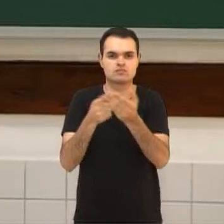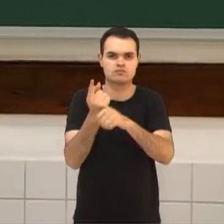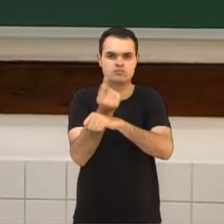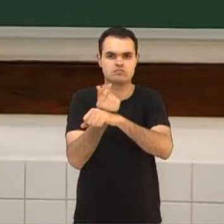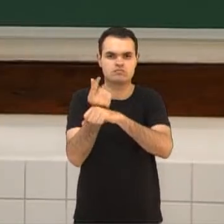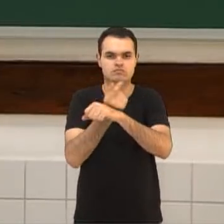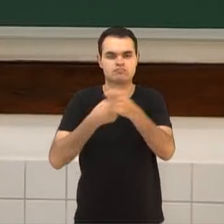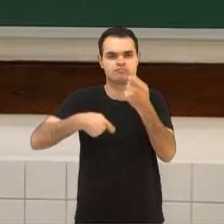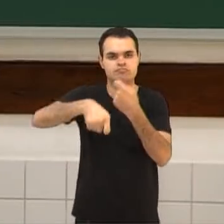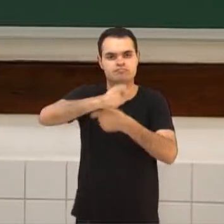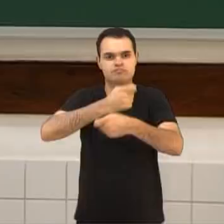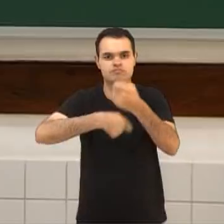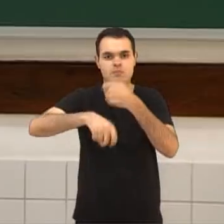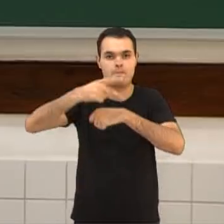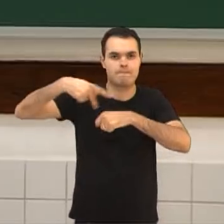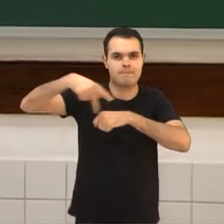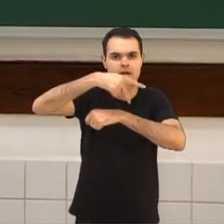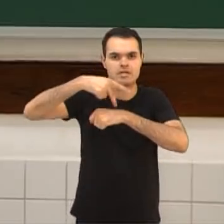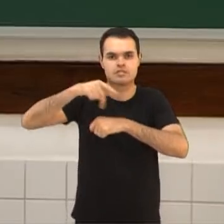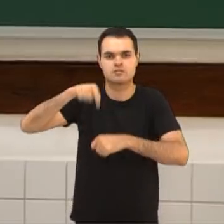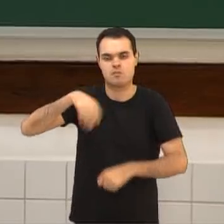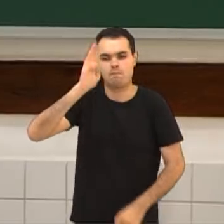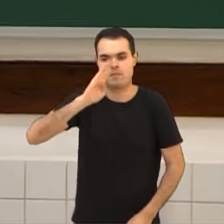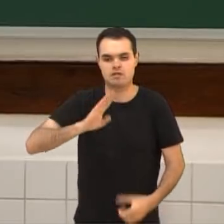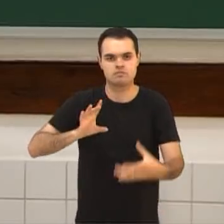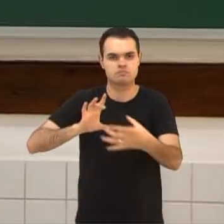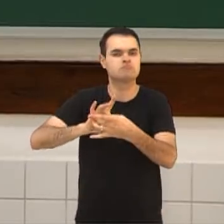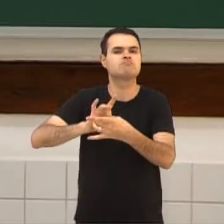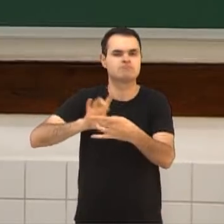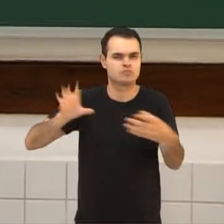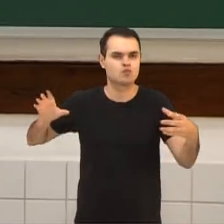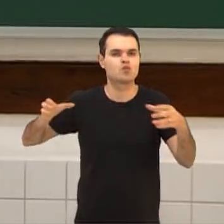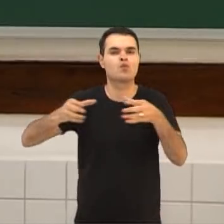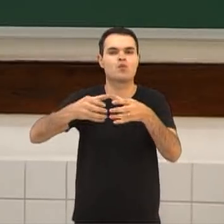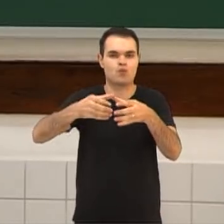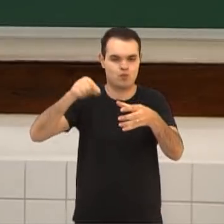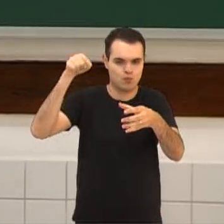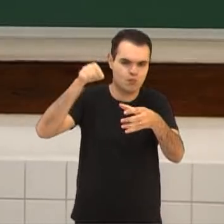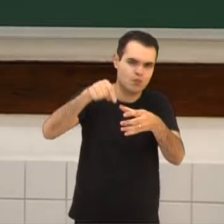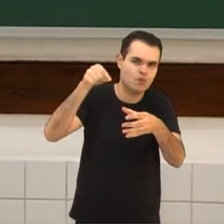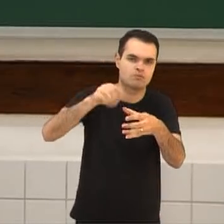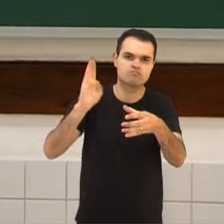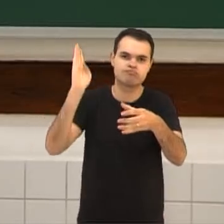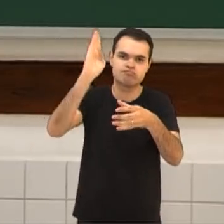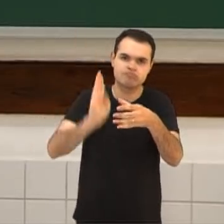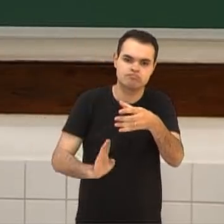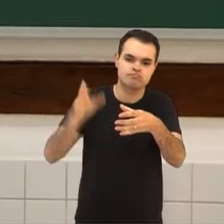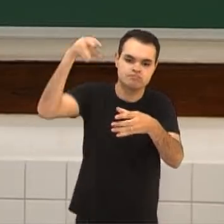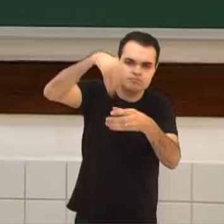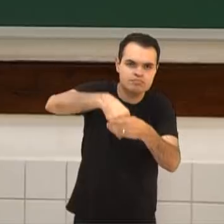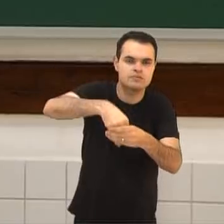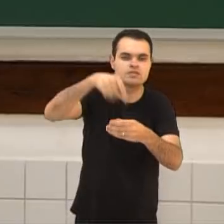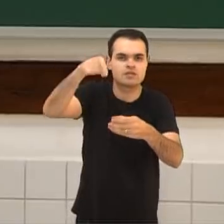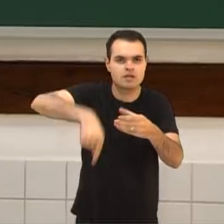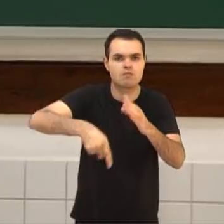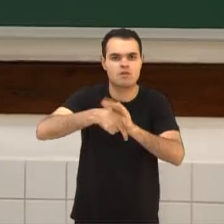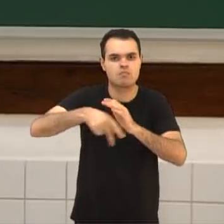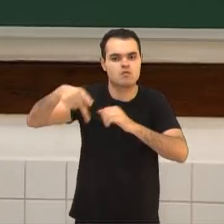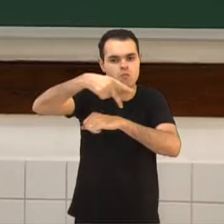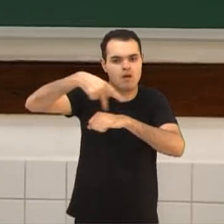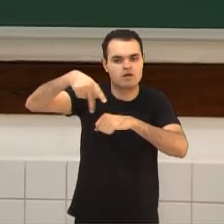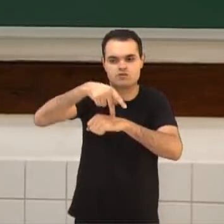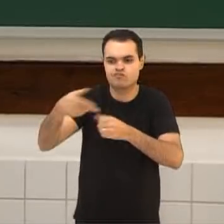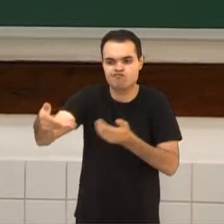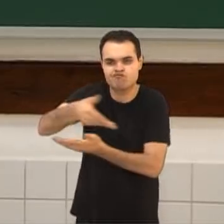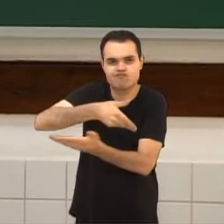esses países emergentes. O Brasil, então, fazendo parte aí desse grupo de liderança entre os países emergentes.